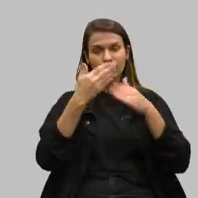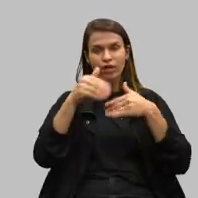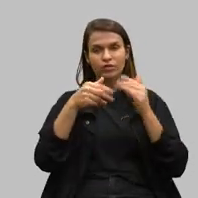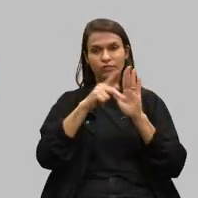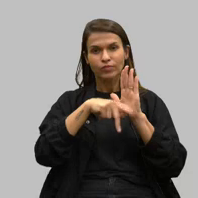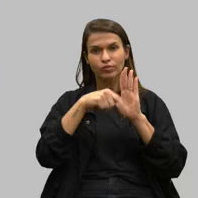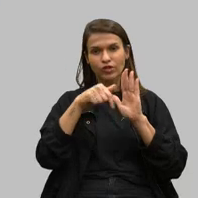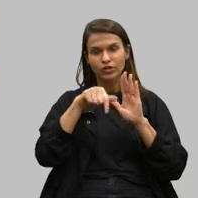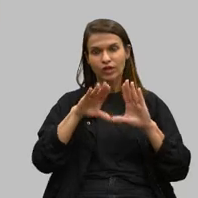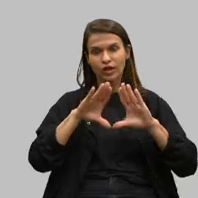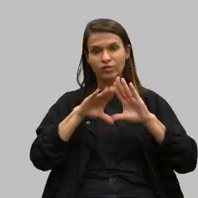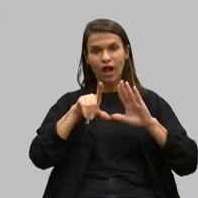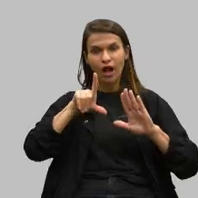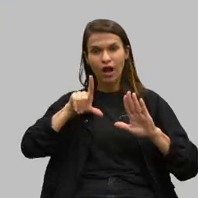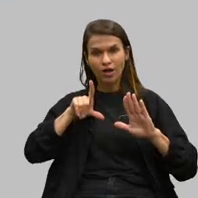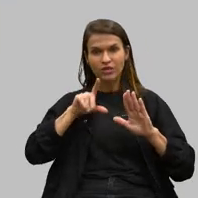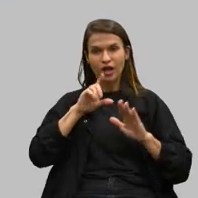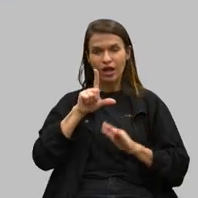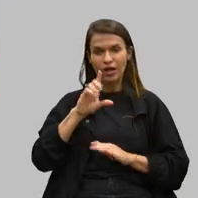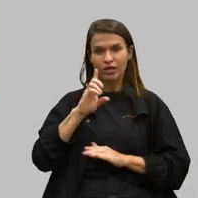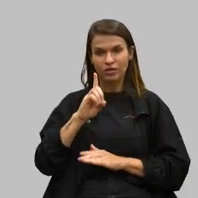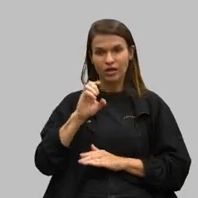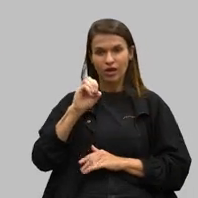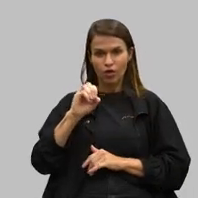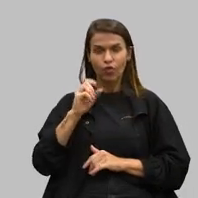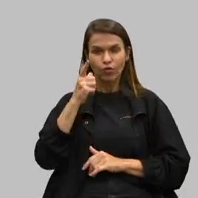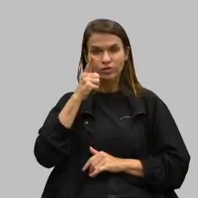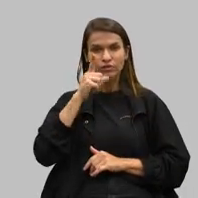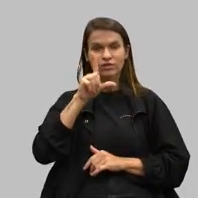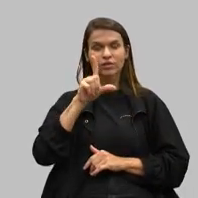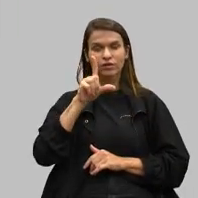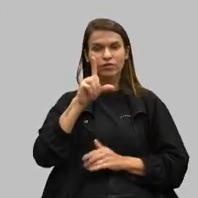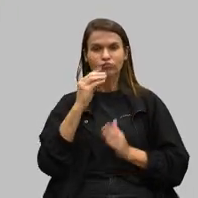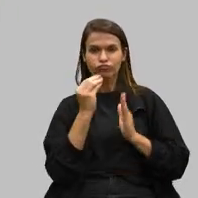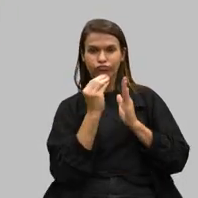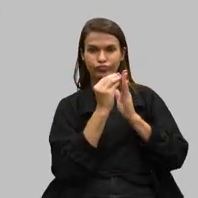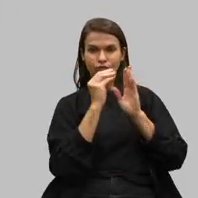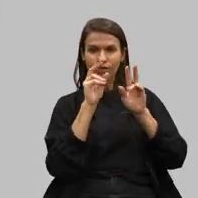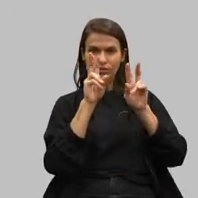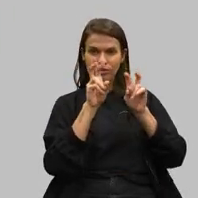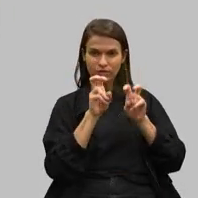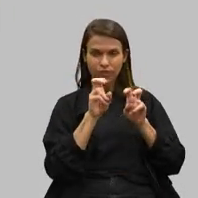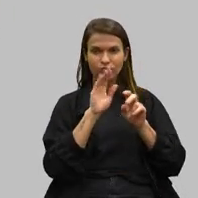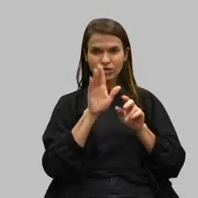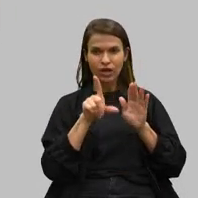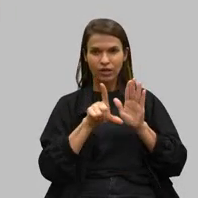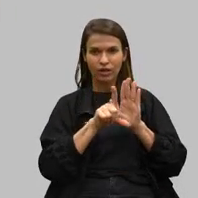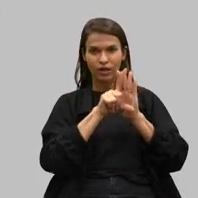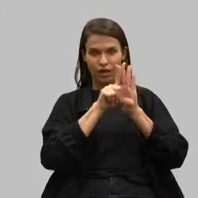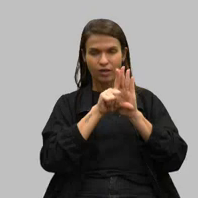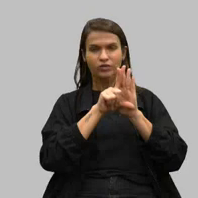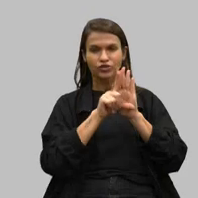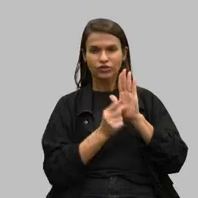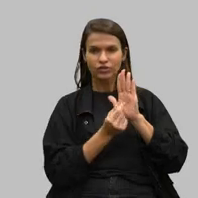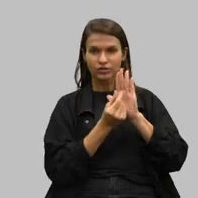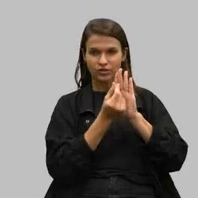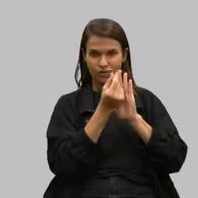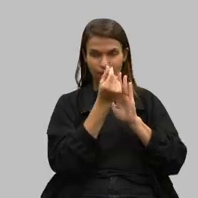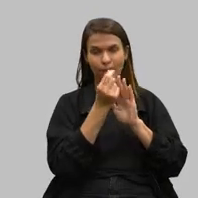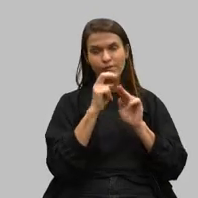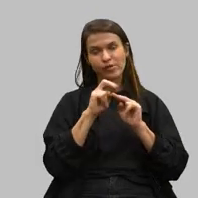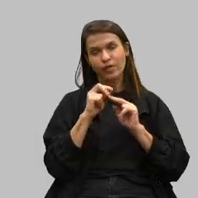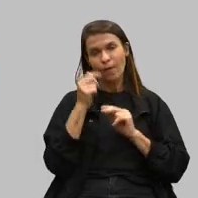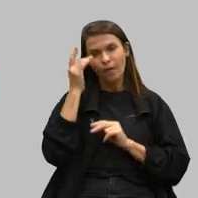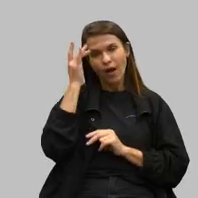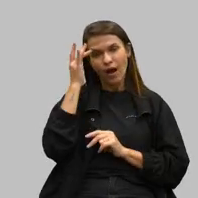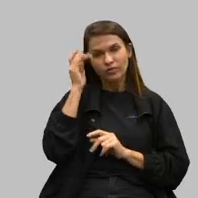aqui na Assembleia, antes da LDO, para que a gente consiga colocar esse tema já na lei de direitos orçamentários, porque eu acho que